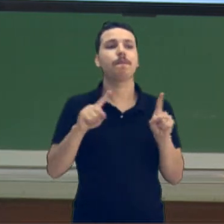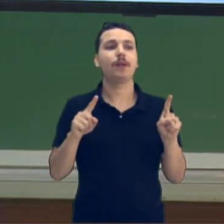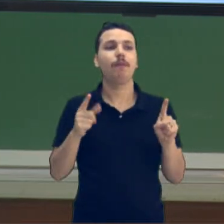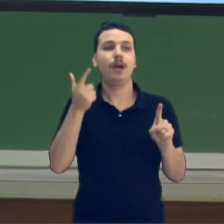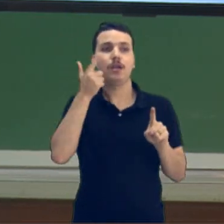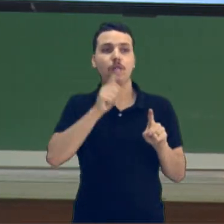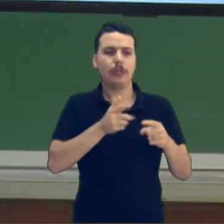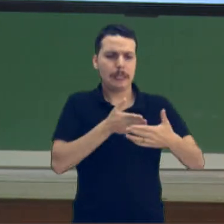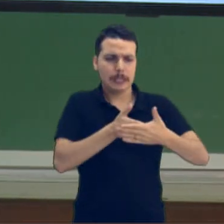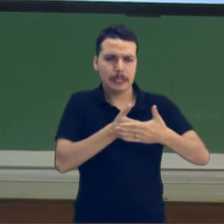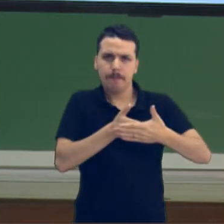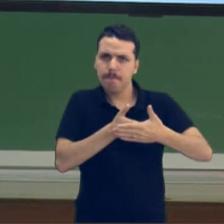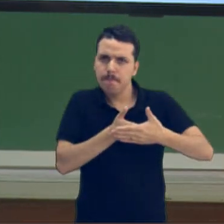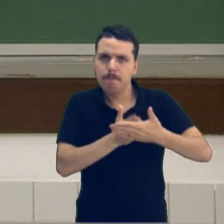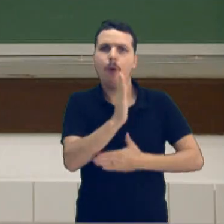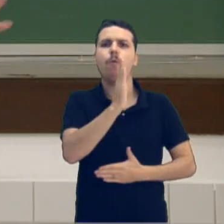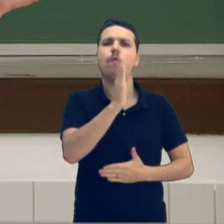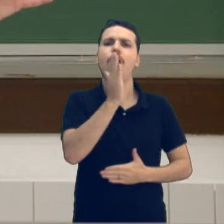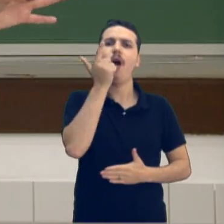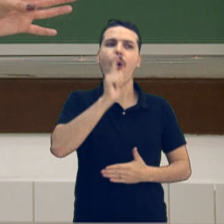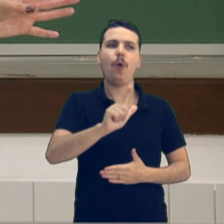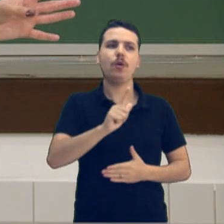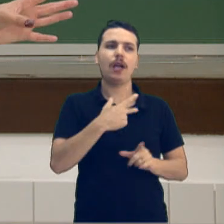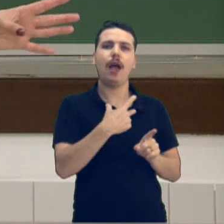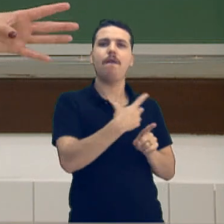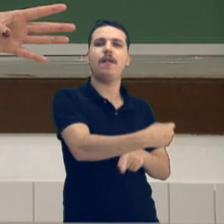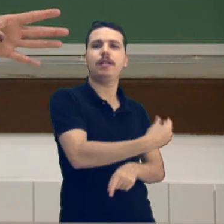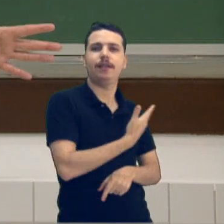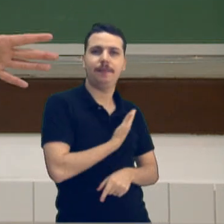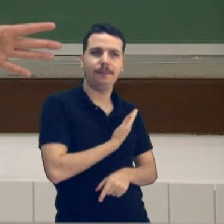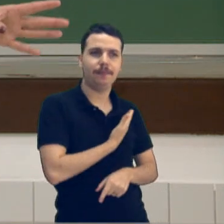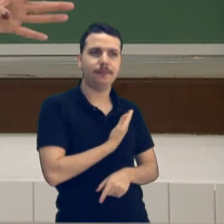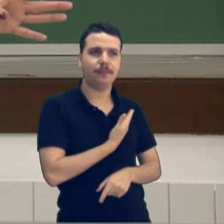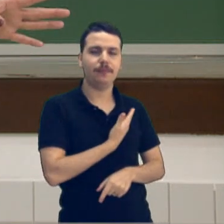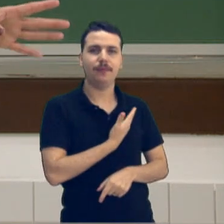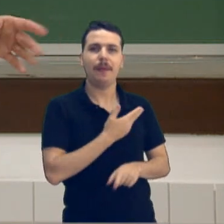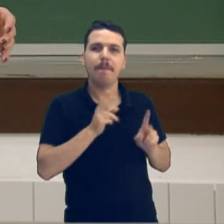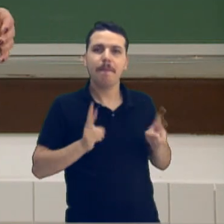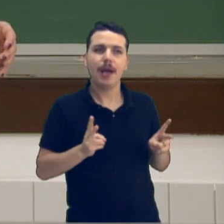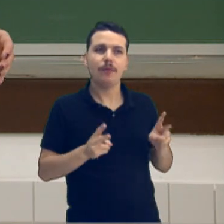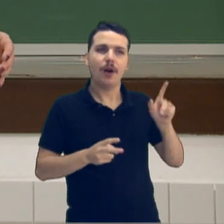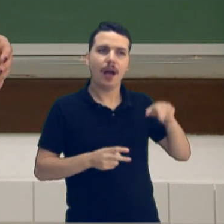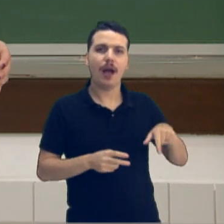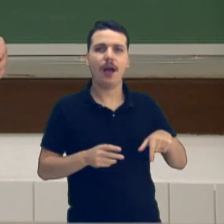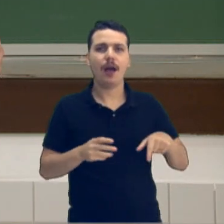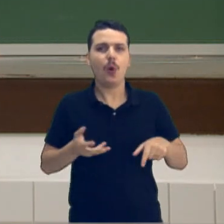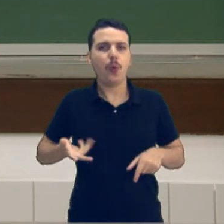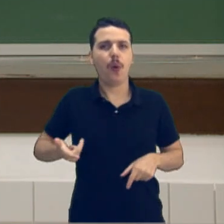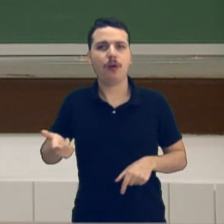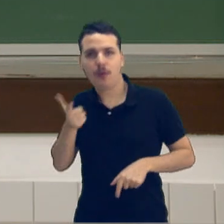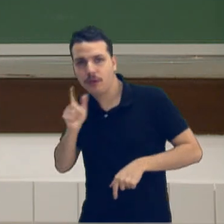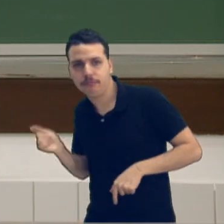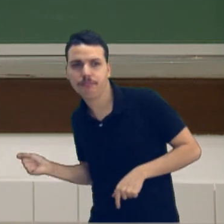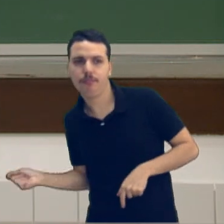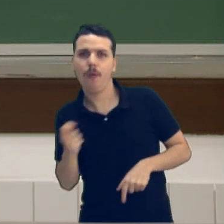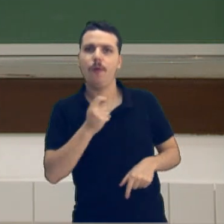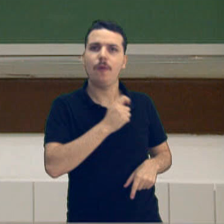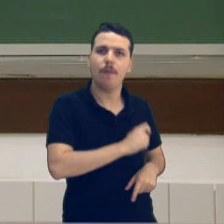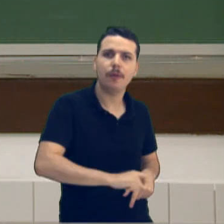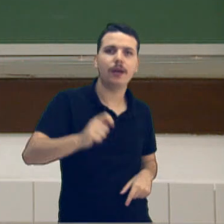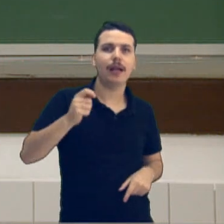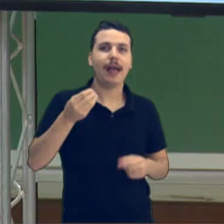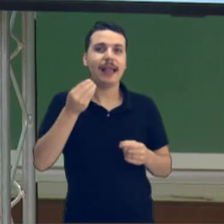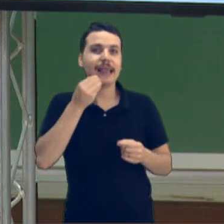os seus limites e vencer o colega, nem que seja na rapidez das respostas,